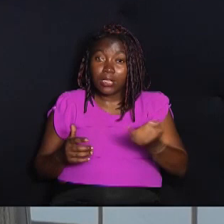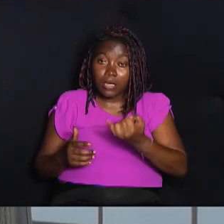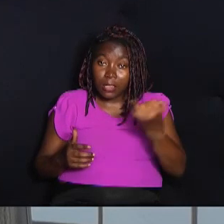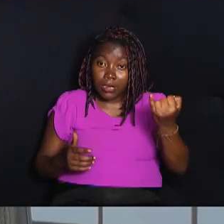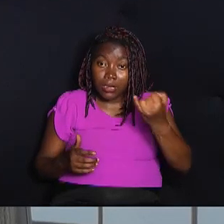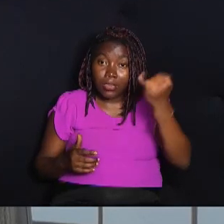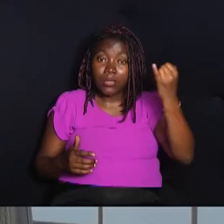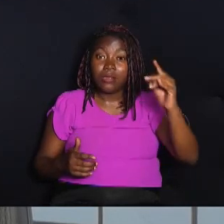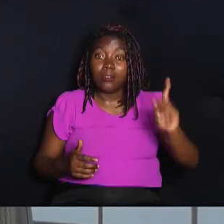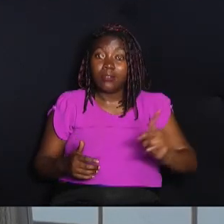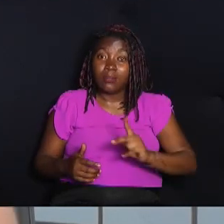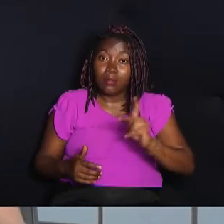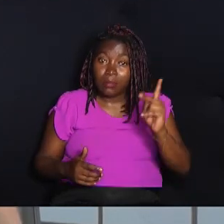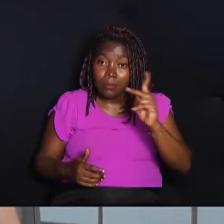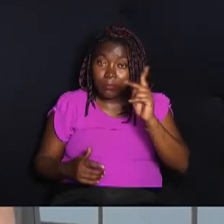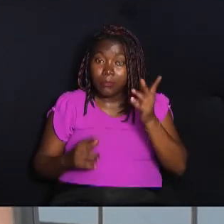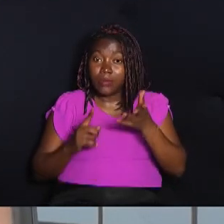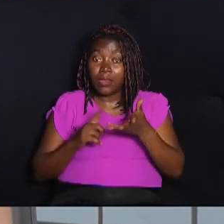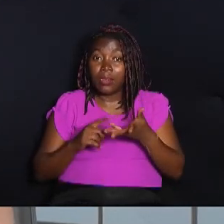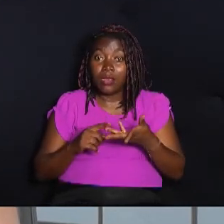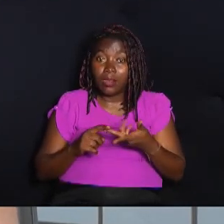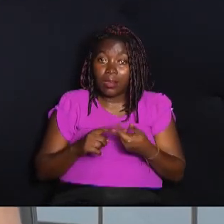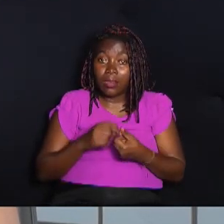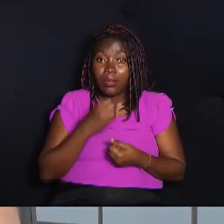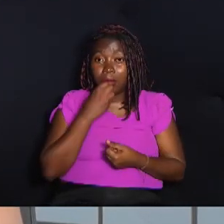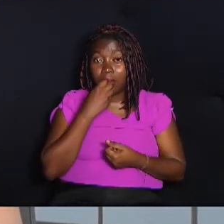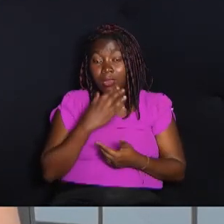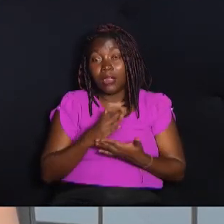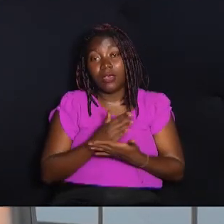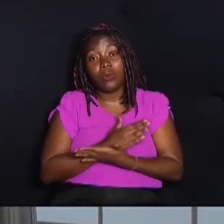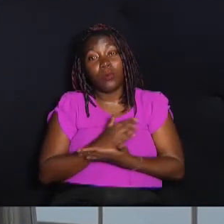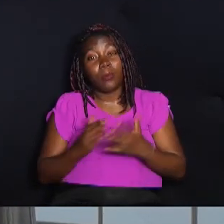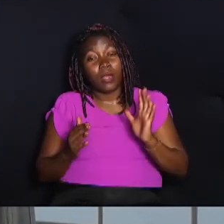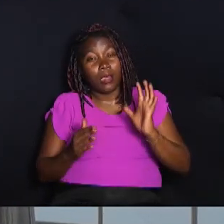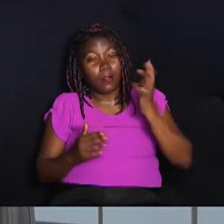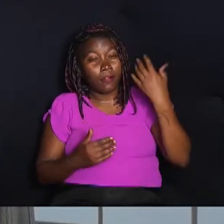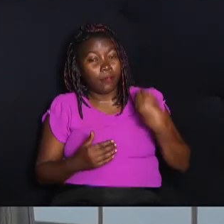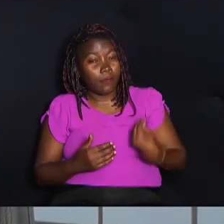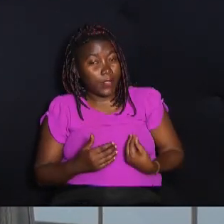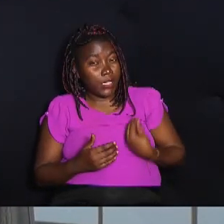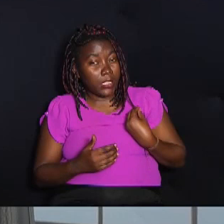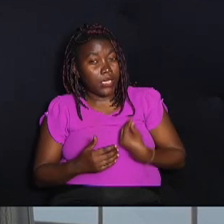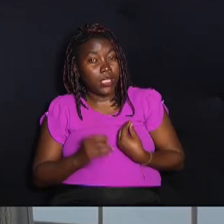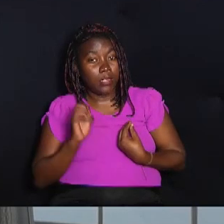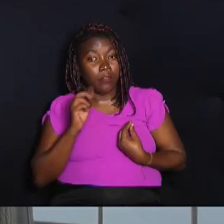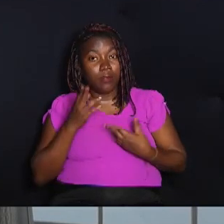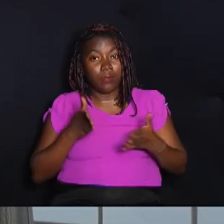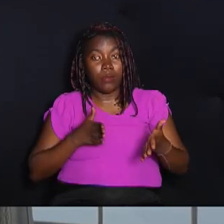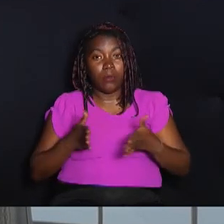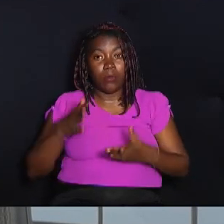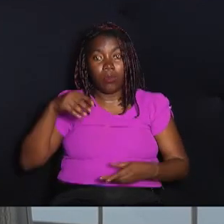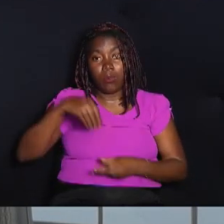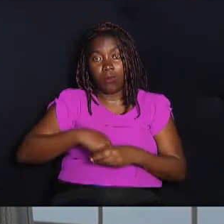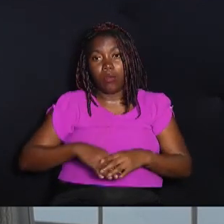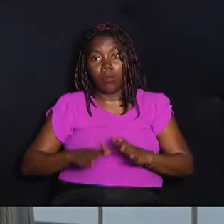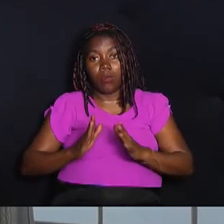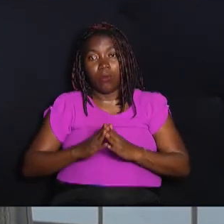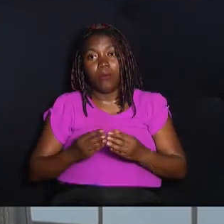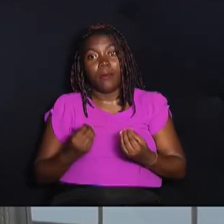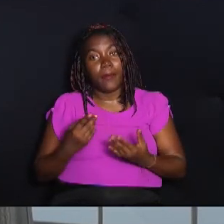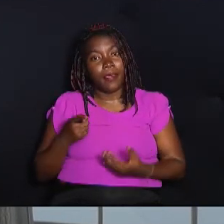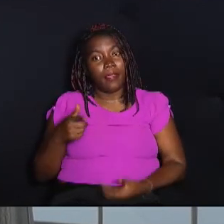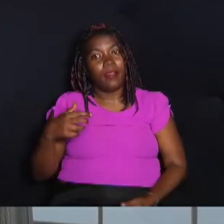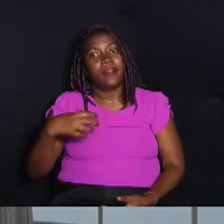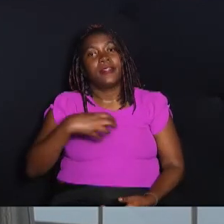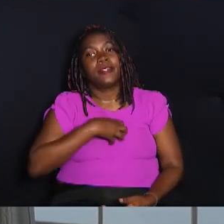as qualidades, valorizar alguma situação que a criança vive ou passa dentro da casa, para que ela se sinta